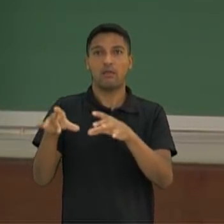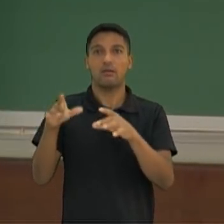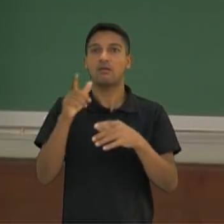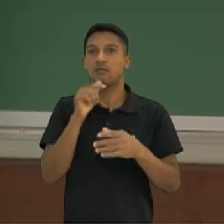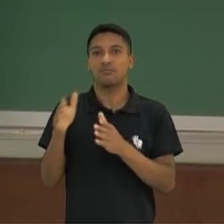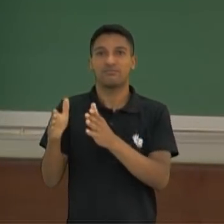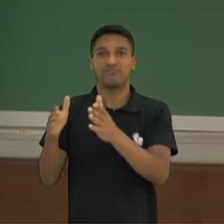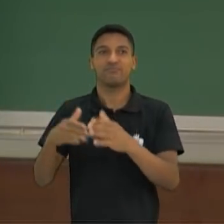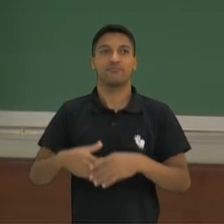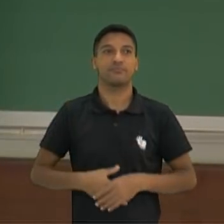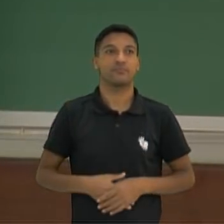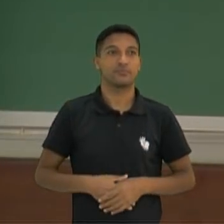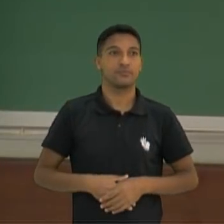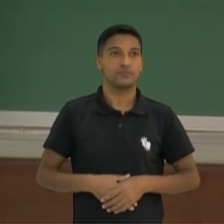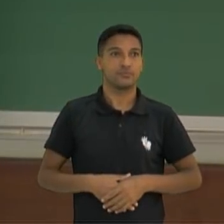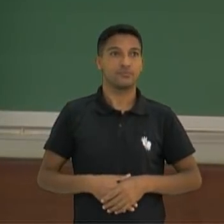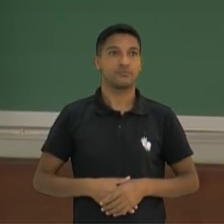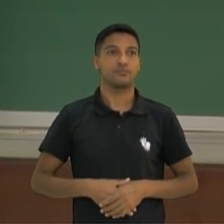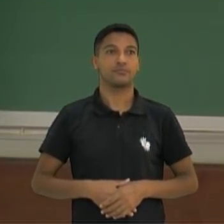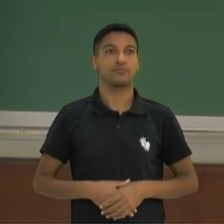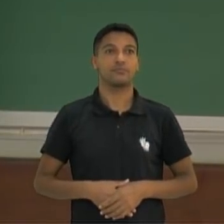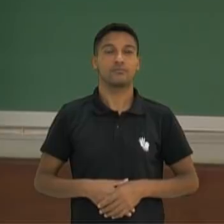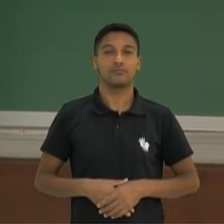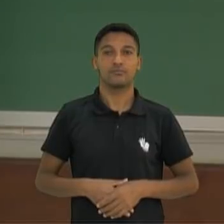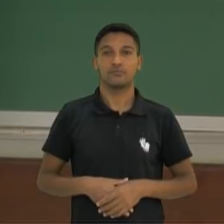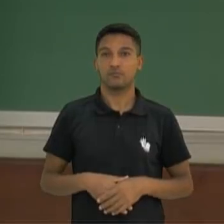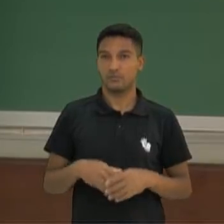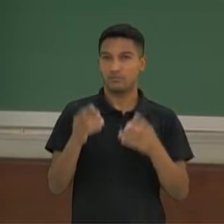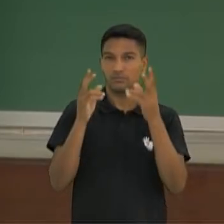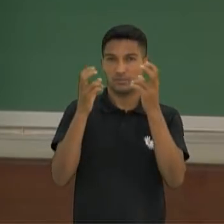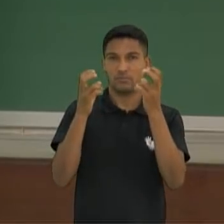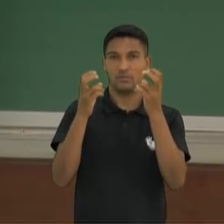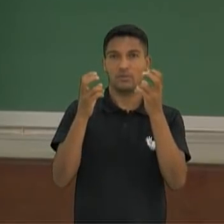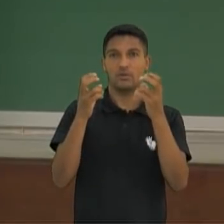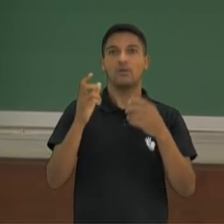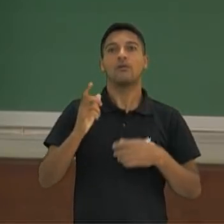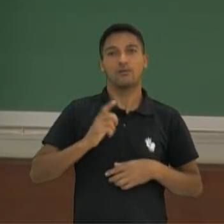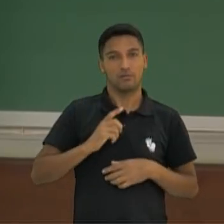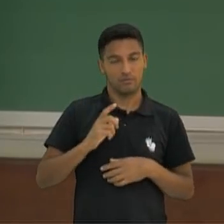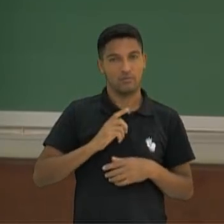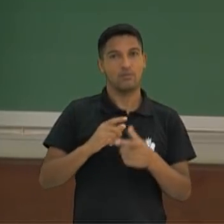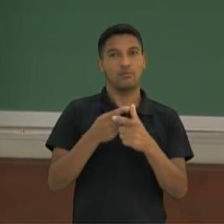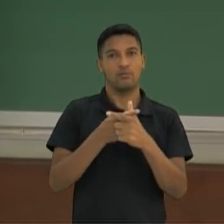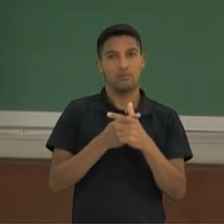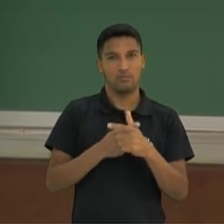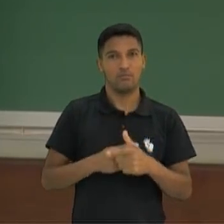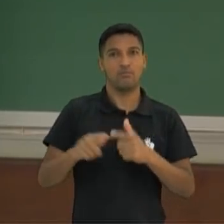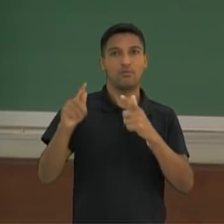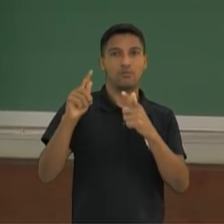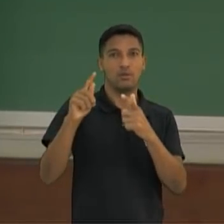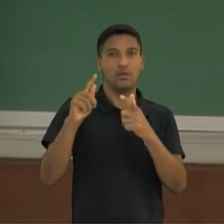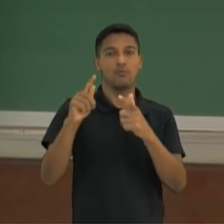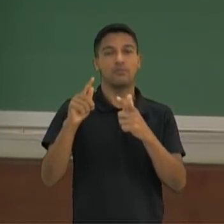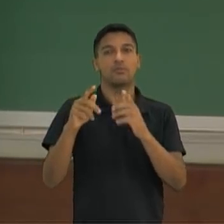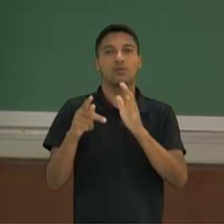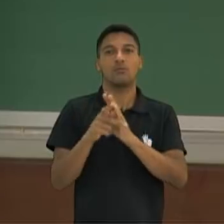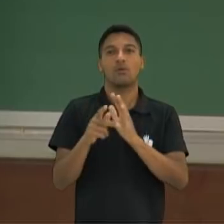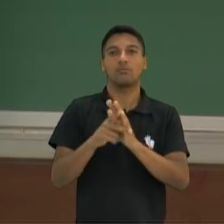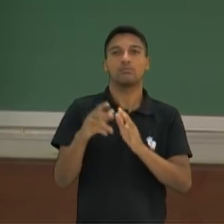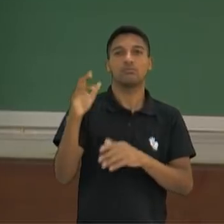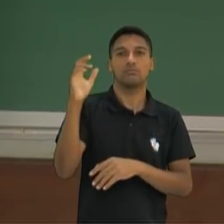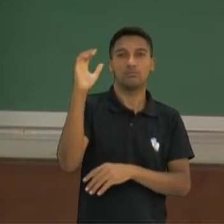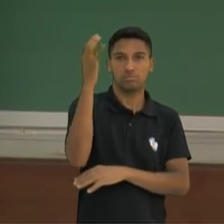rio. Nos dá uma noção exata do prejuízo feito, principalmente do aspecto natural, onde